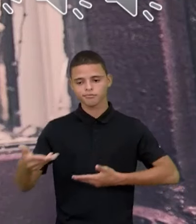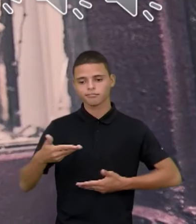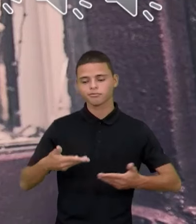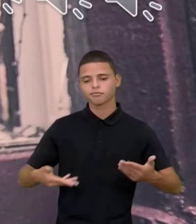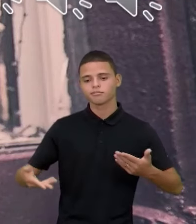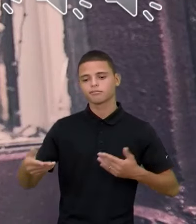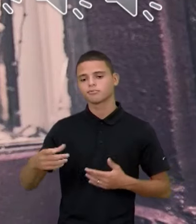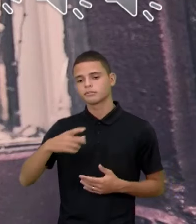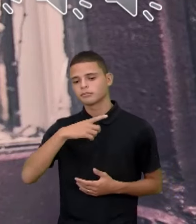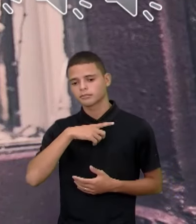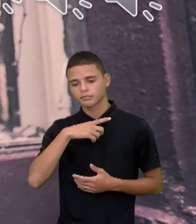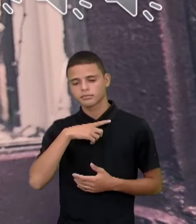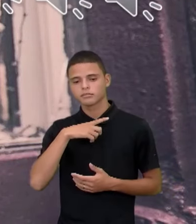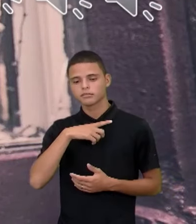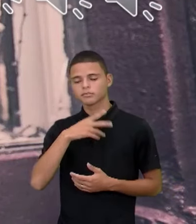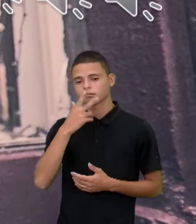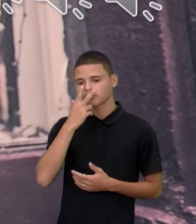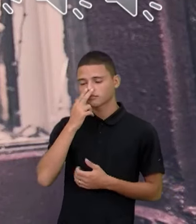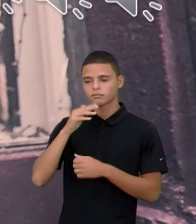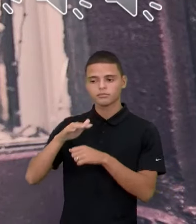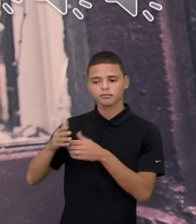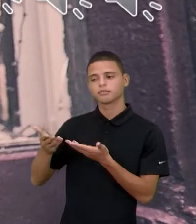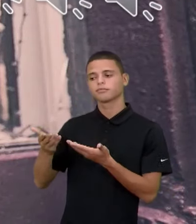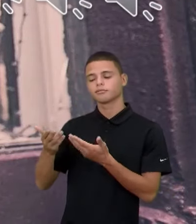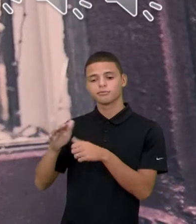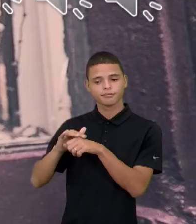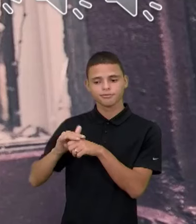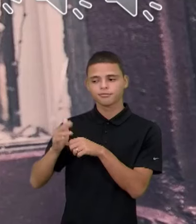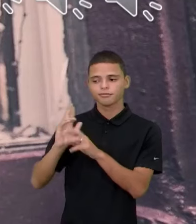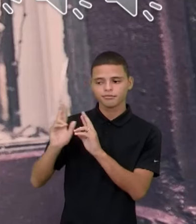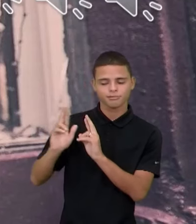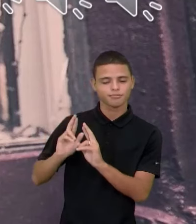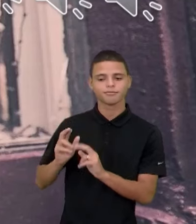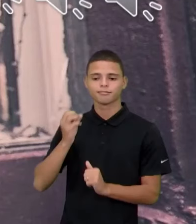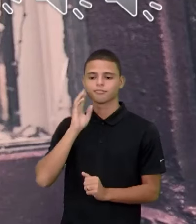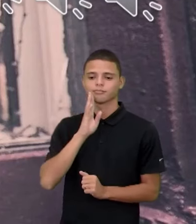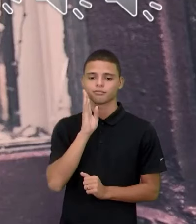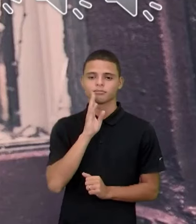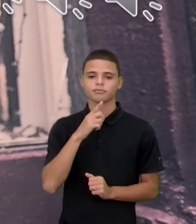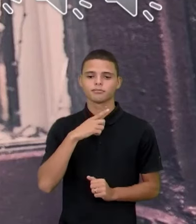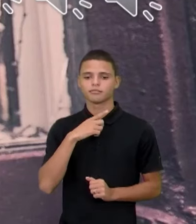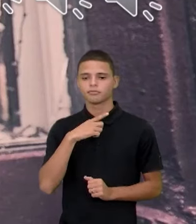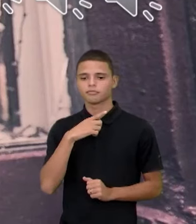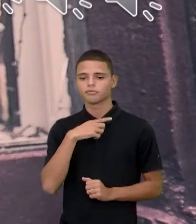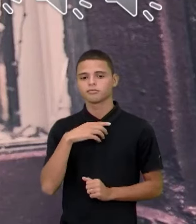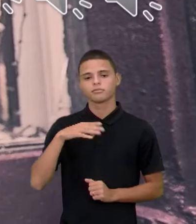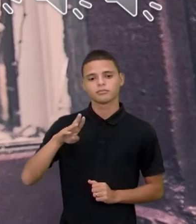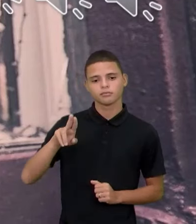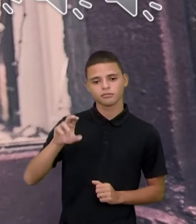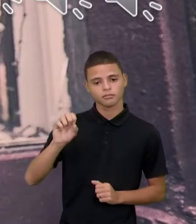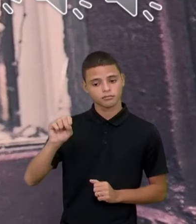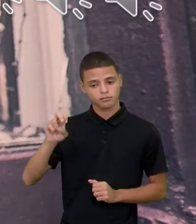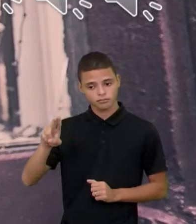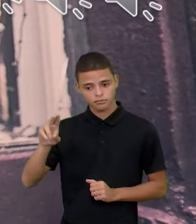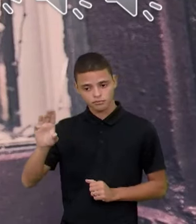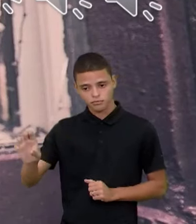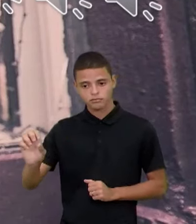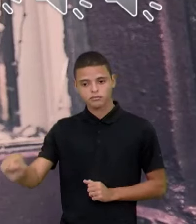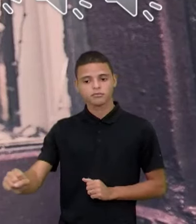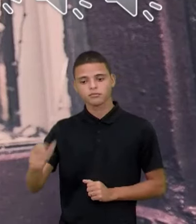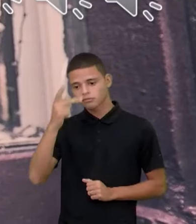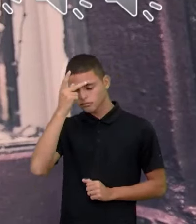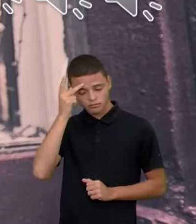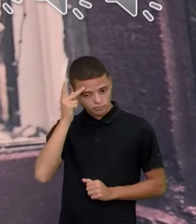Então tem essa conversa muito presente no jazz. Nós temos o blues. O blues é caracterizado por cantos de